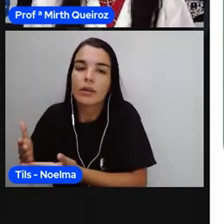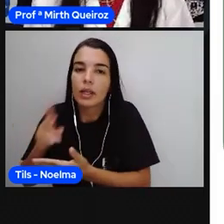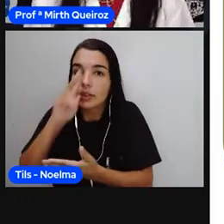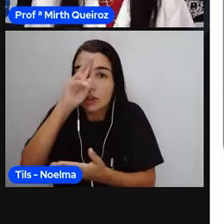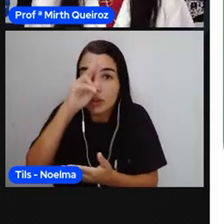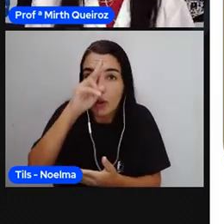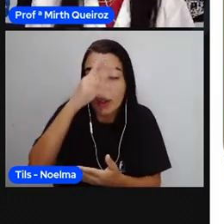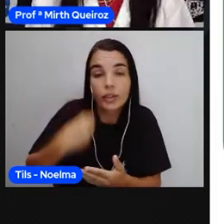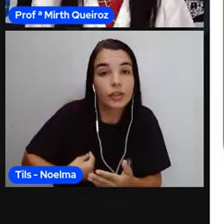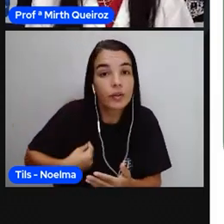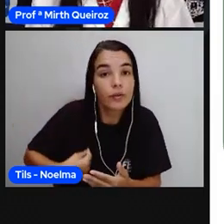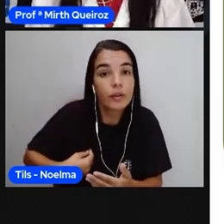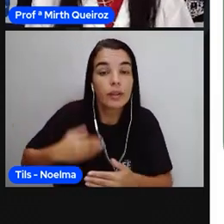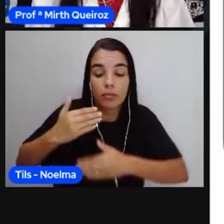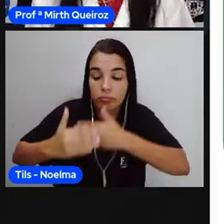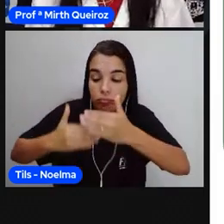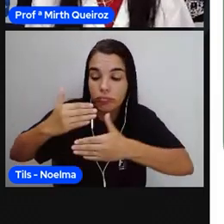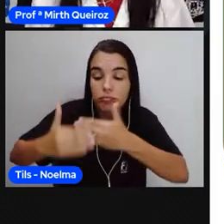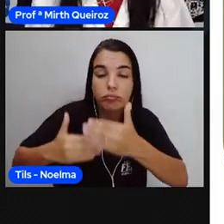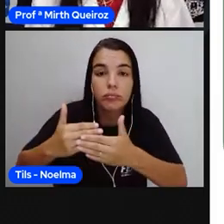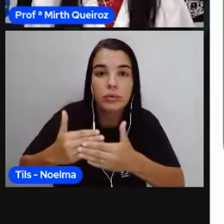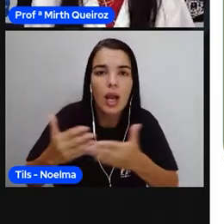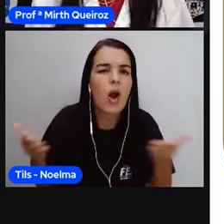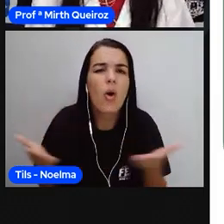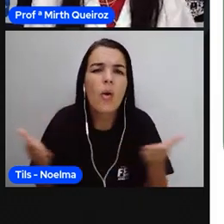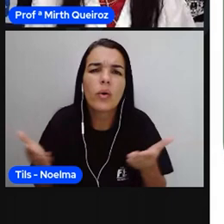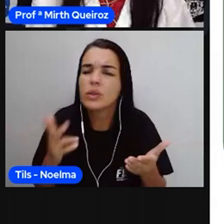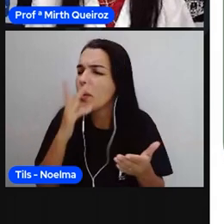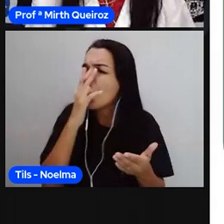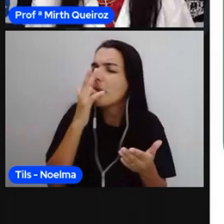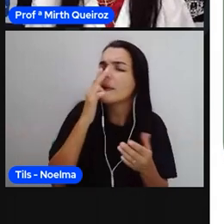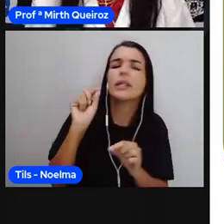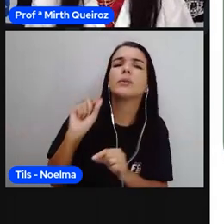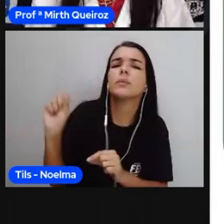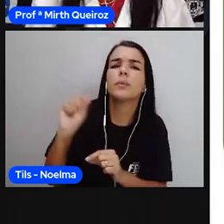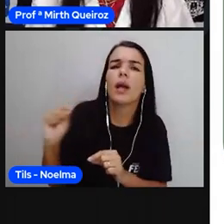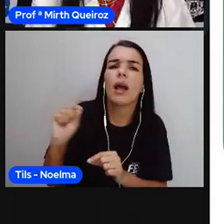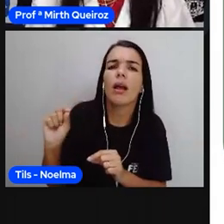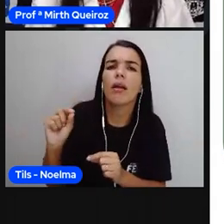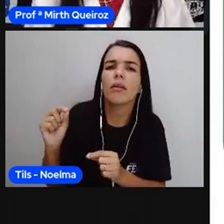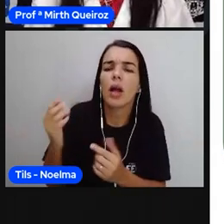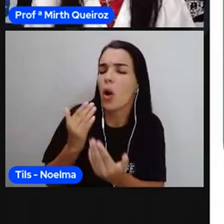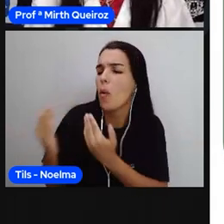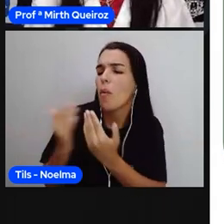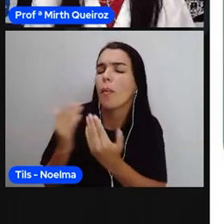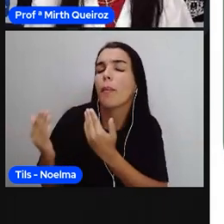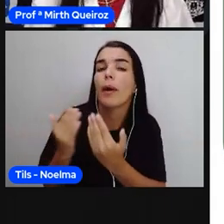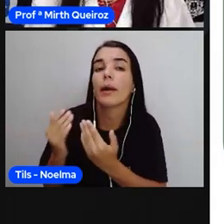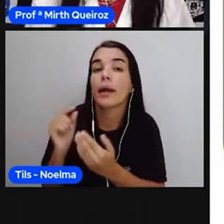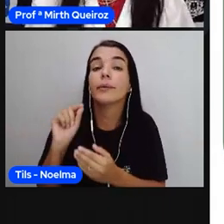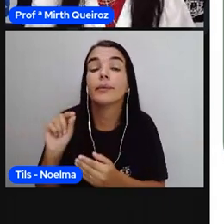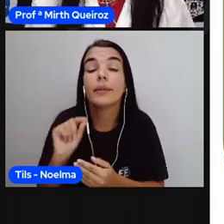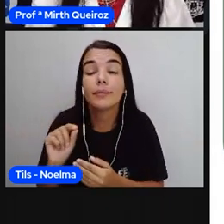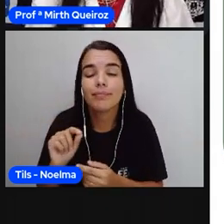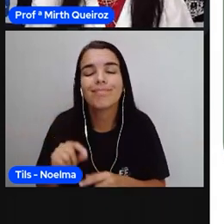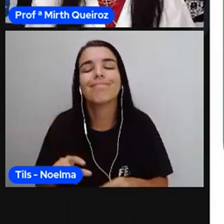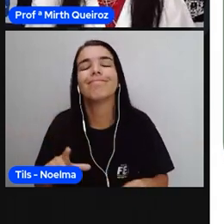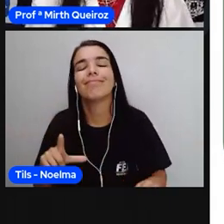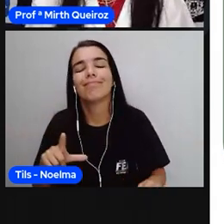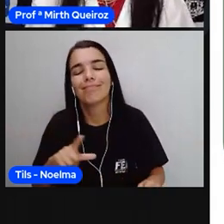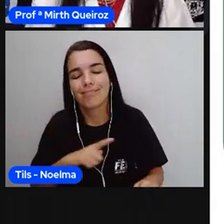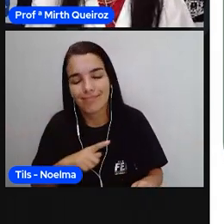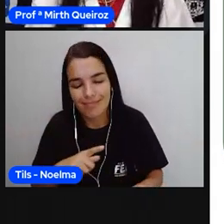repetem. E o que se assemelha nos tempos de hoje, aos tempos de hoje? Se assemelha em quê, né? Infelizmente, nós ainda